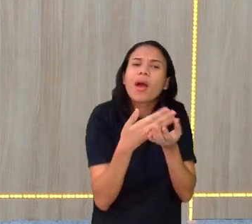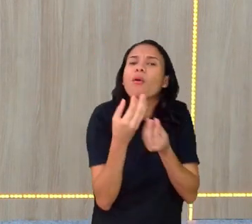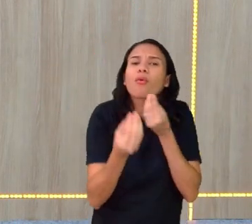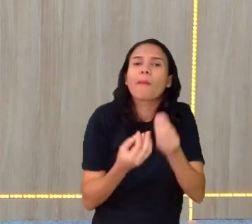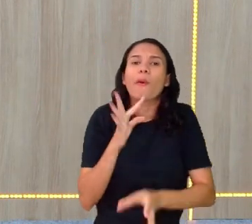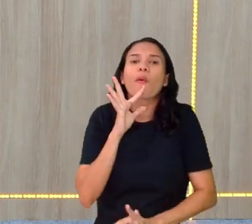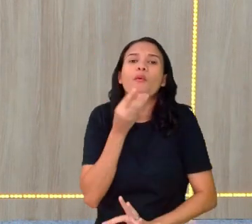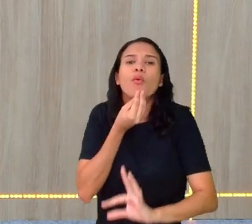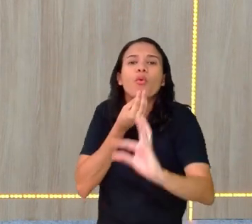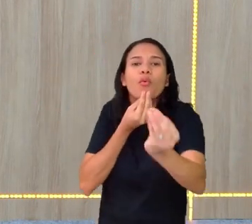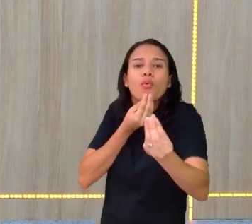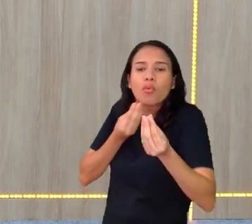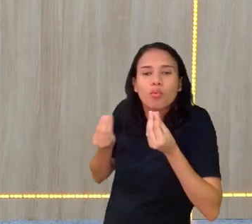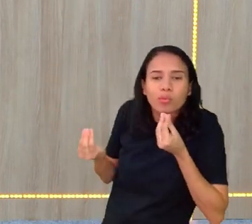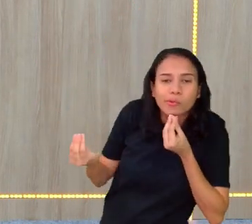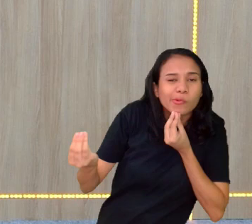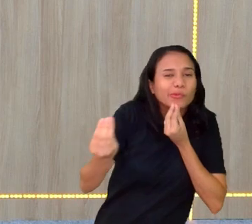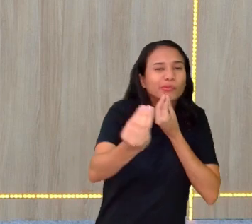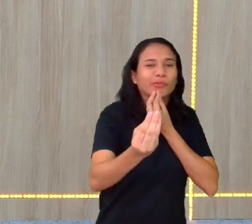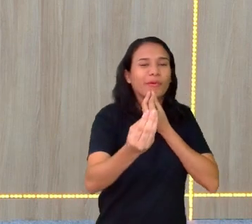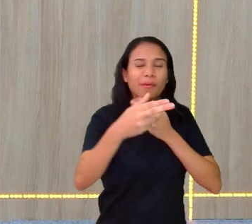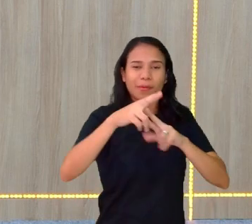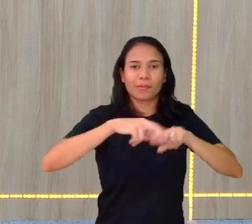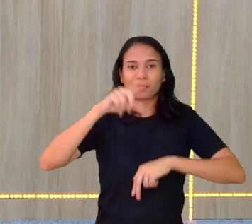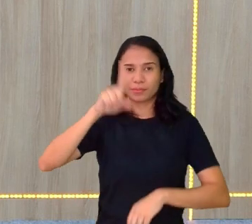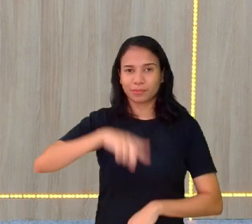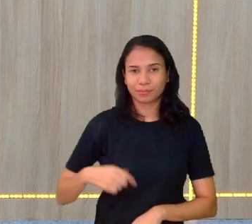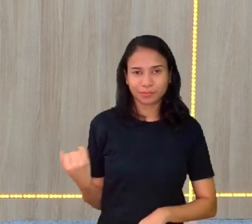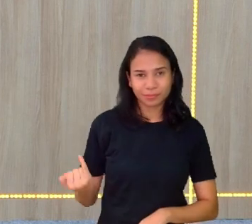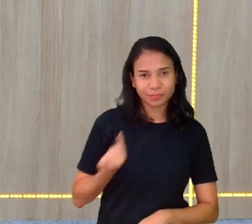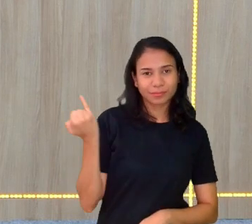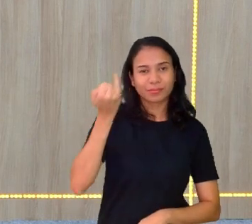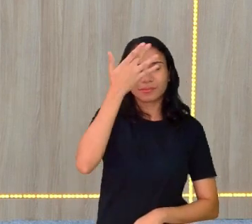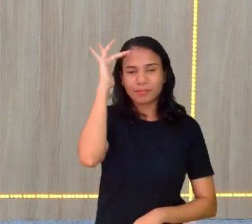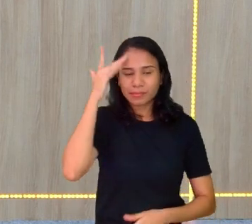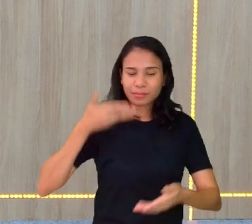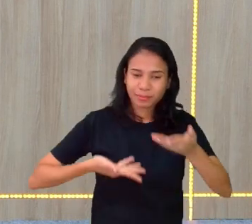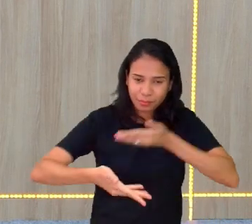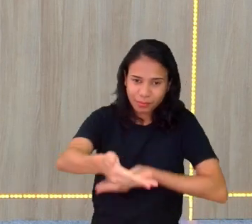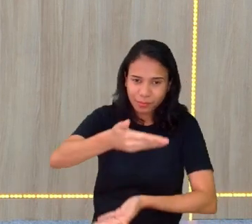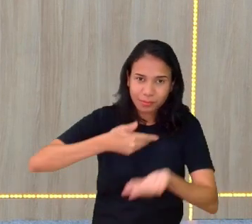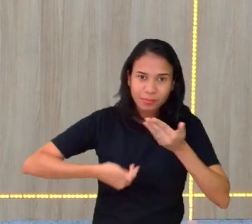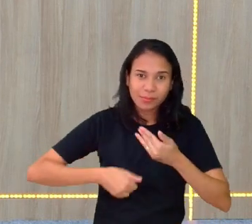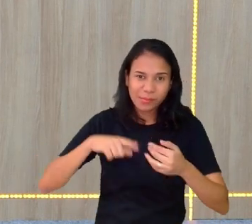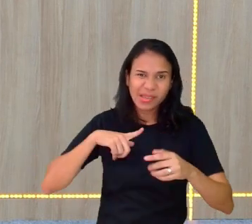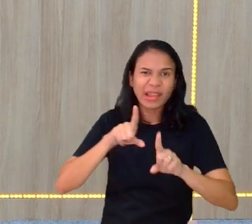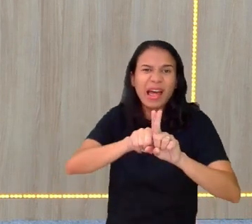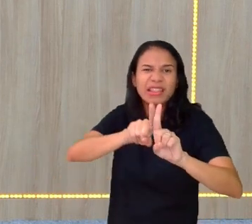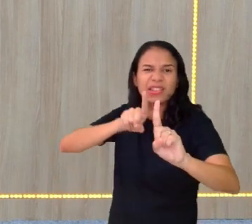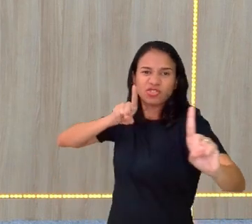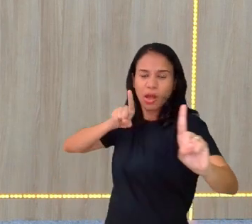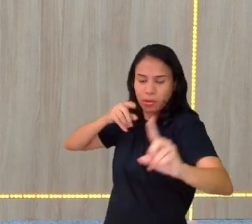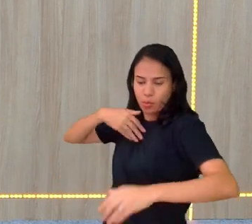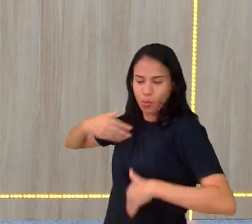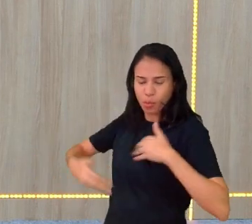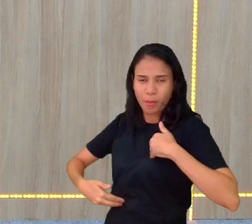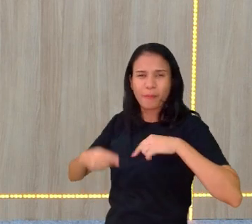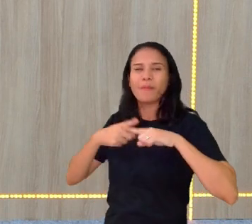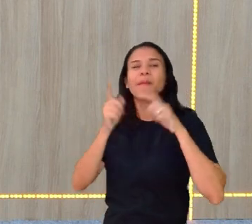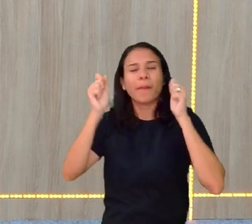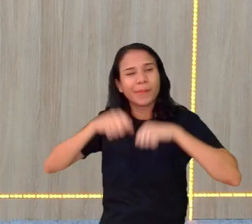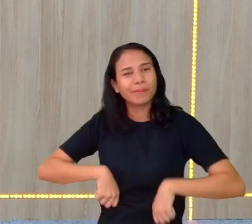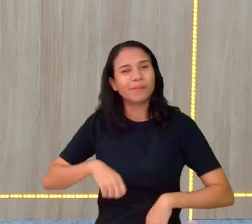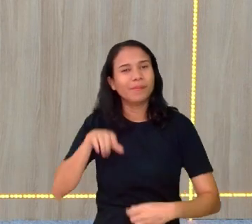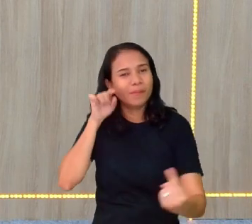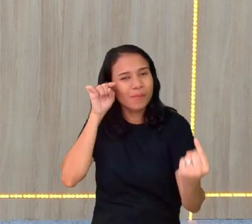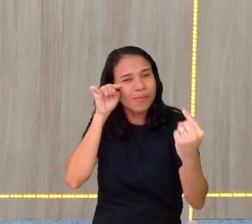com o outro, né, no encontro com o outro. Então, por isso que é importante, mesmo que a gente esteja distante fisicamente, né, mas a gente pode